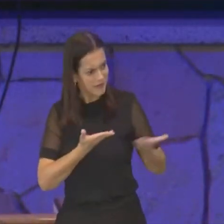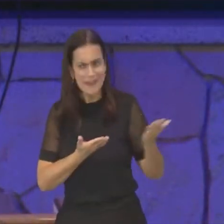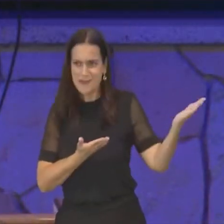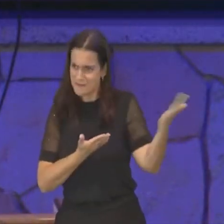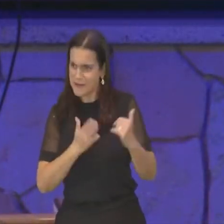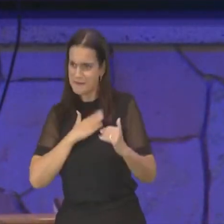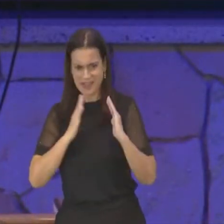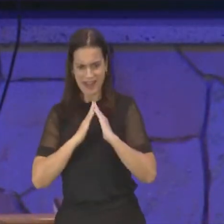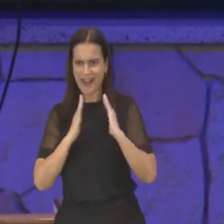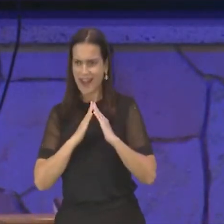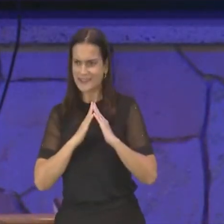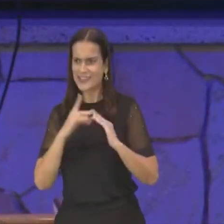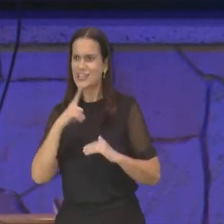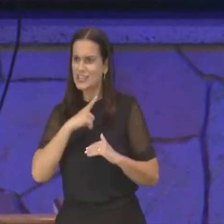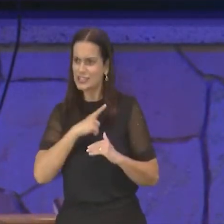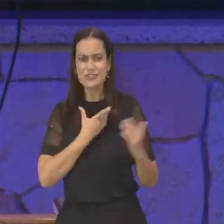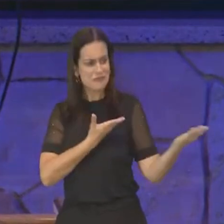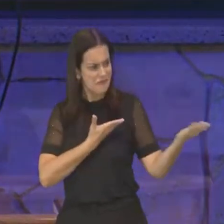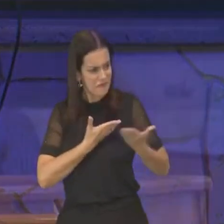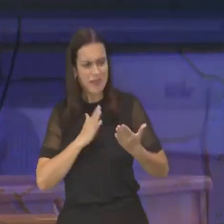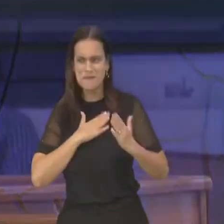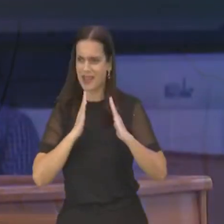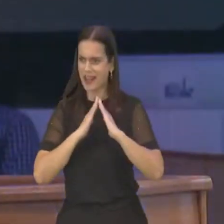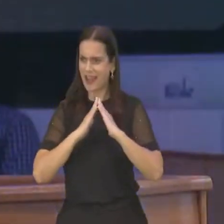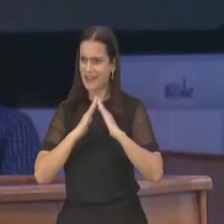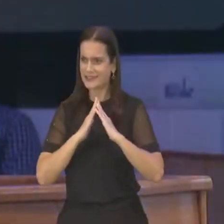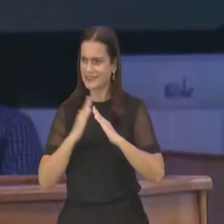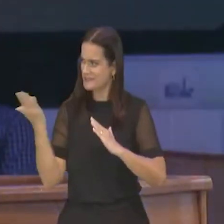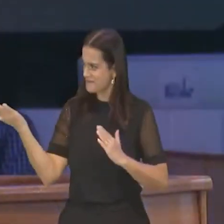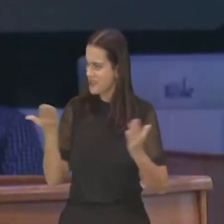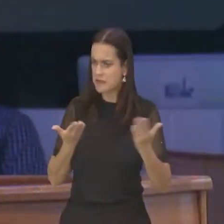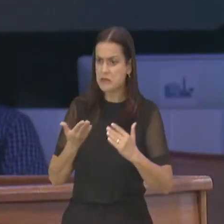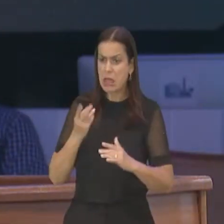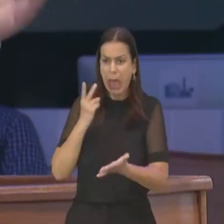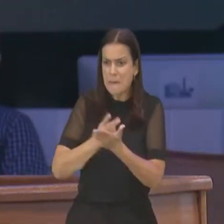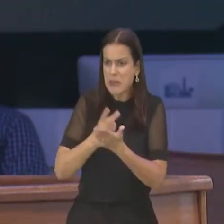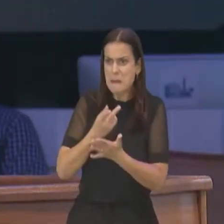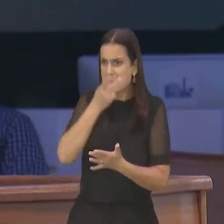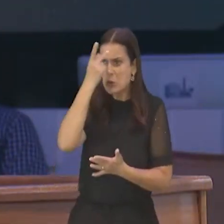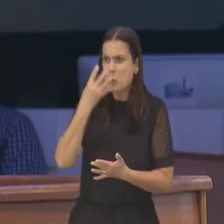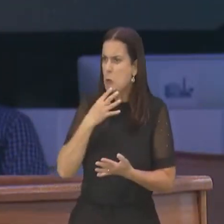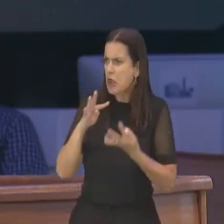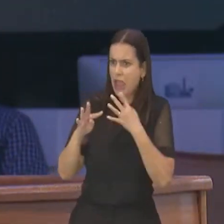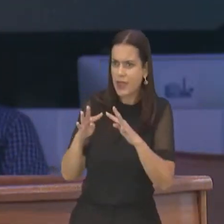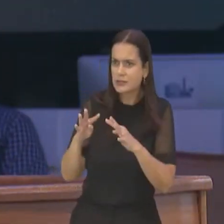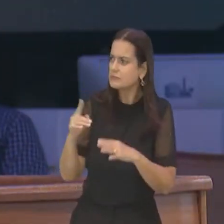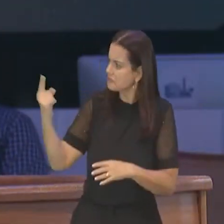Eles tinham esse senso de receber pessoas, mesmo um desconhecido, em seu lar.